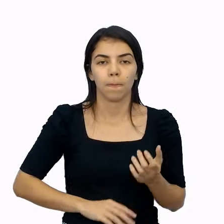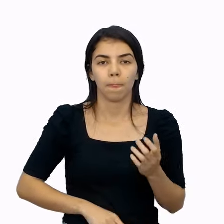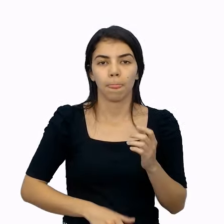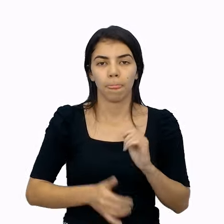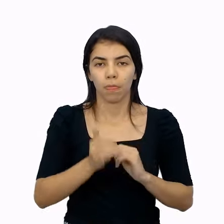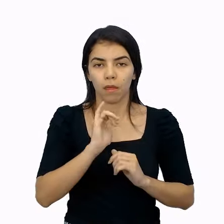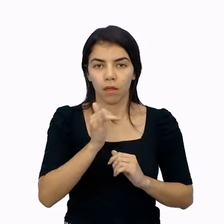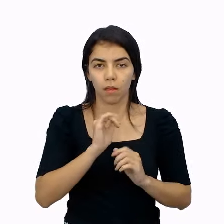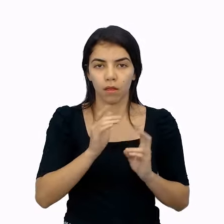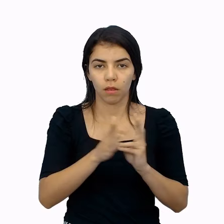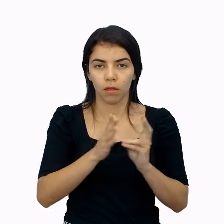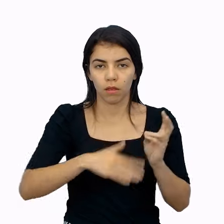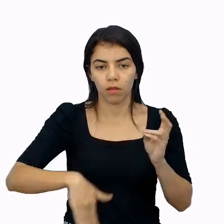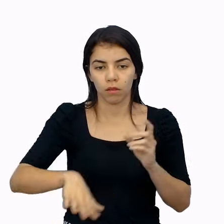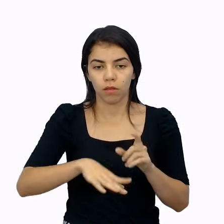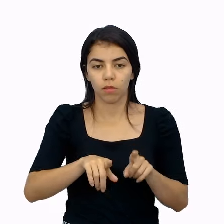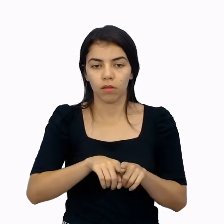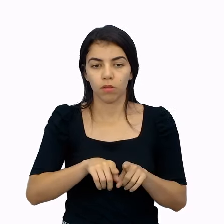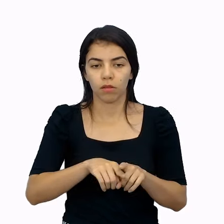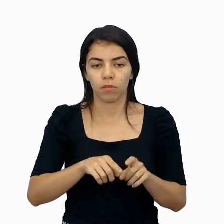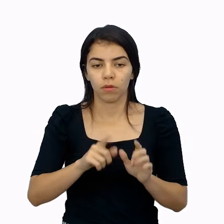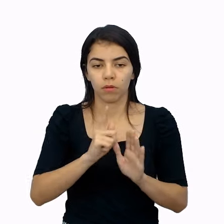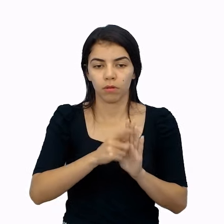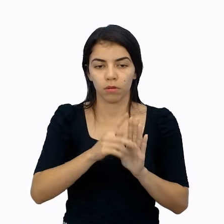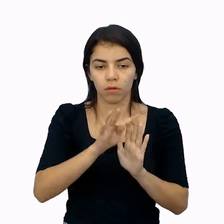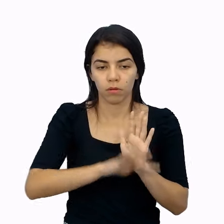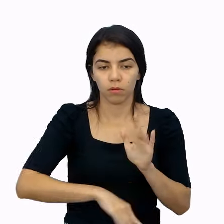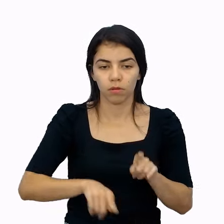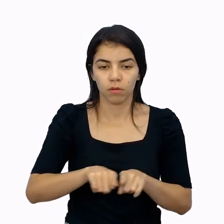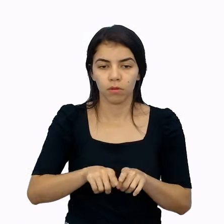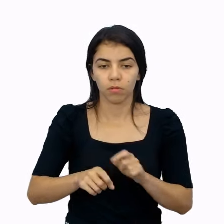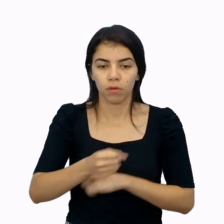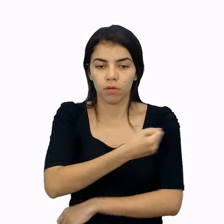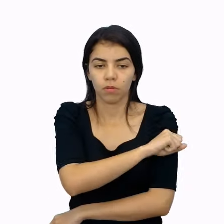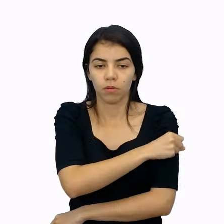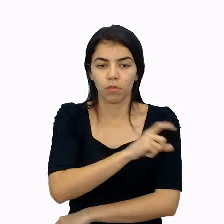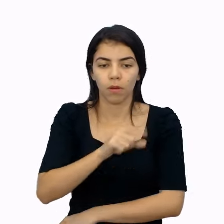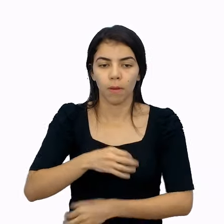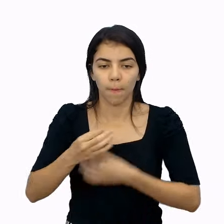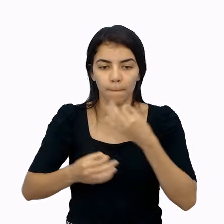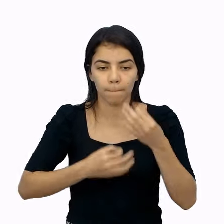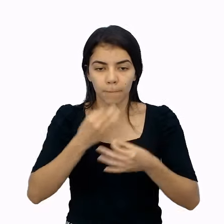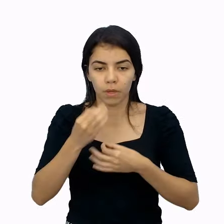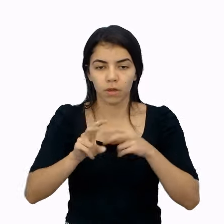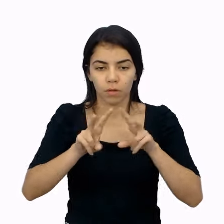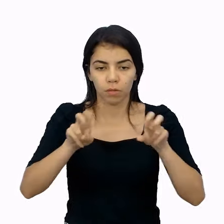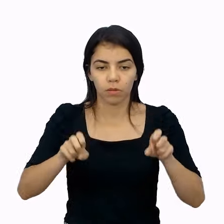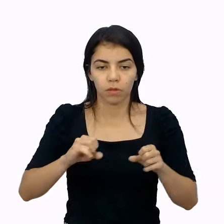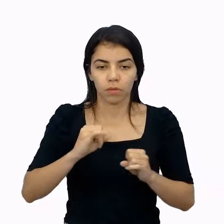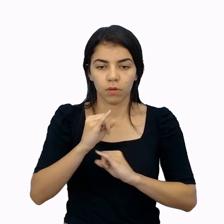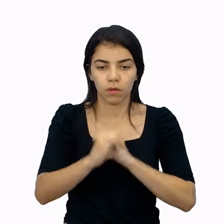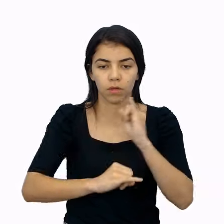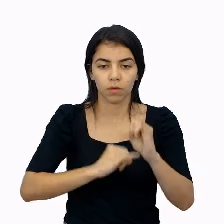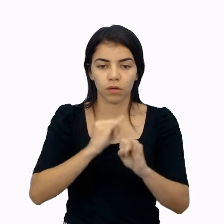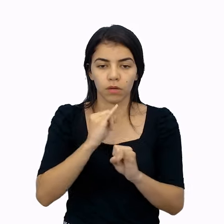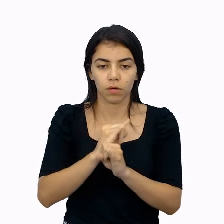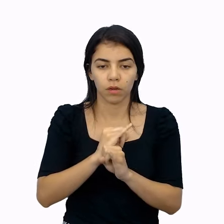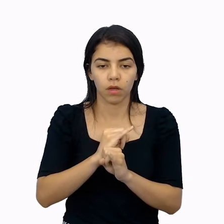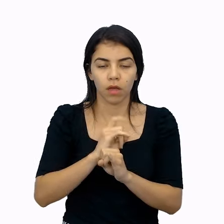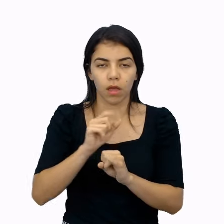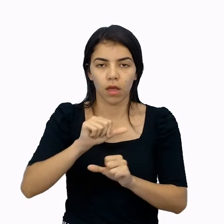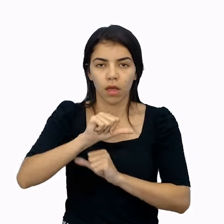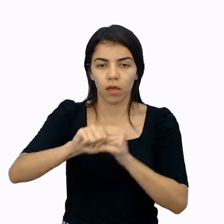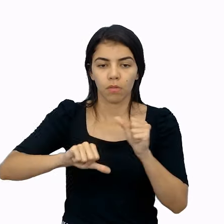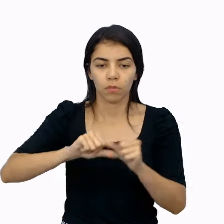indígenas. No oitavo ano, o artigo de opinião com o tema A Internet deve tomar o lugar dos livros impressos. O artigo de opinião